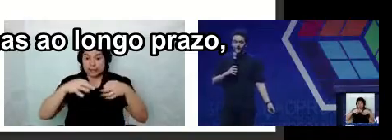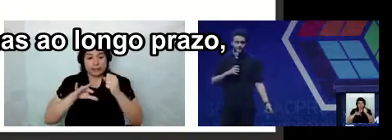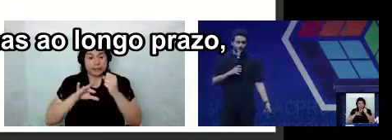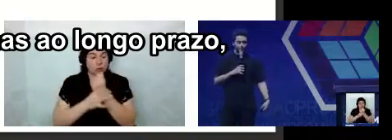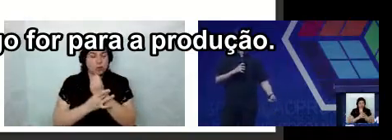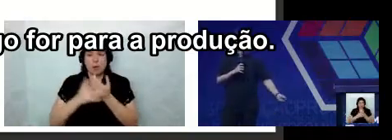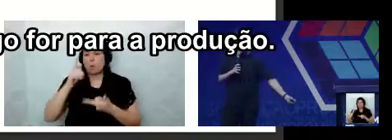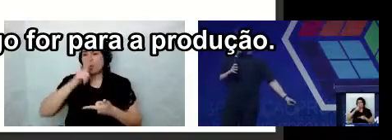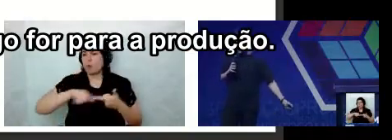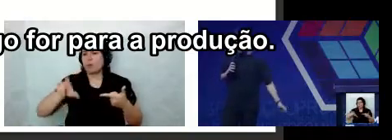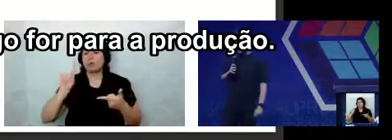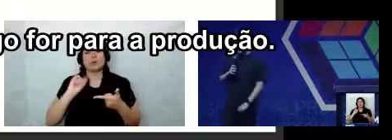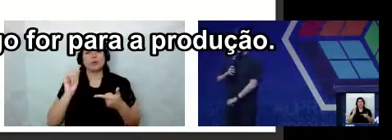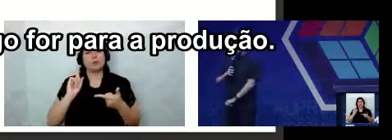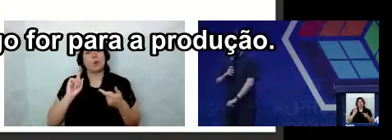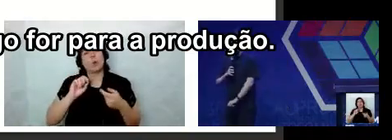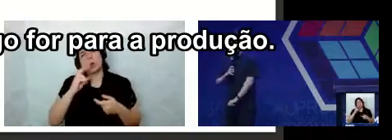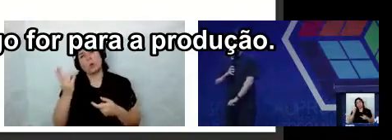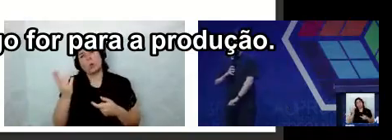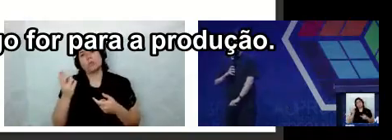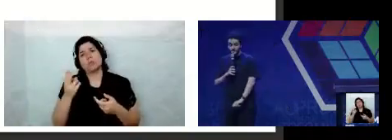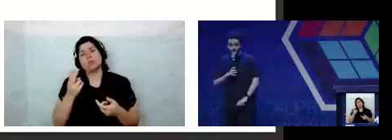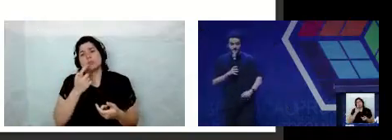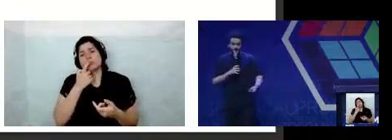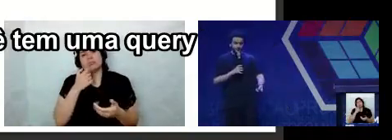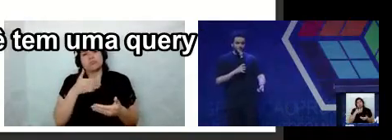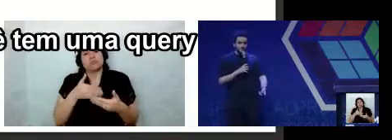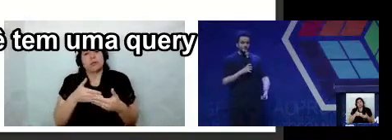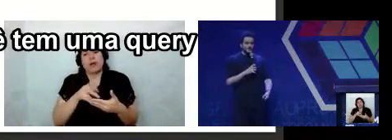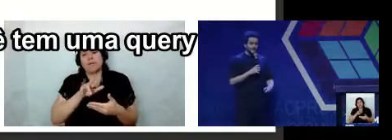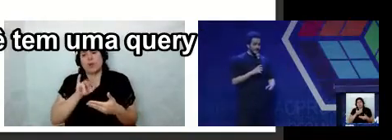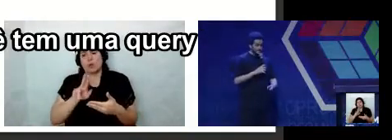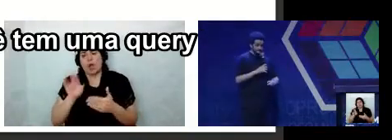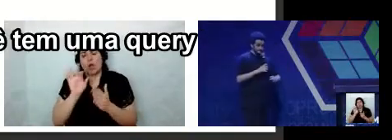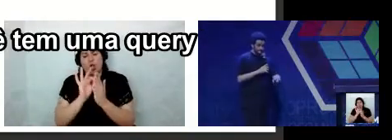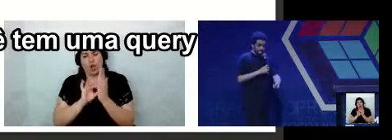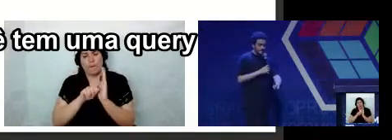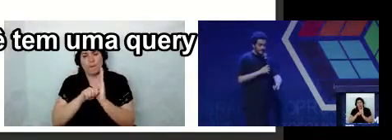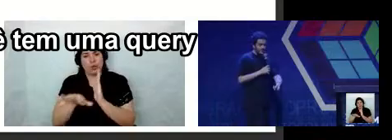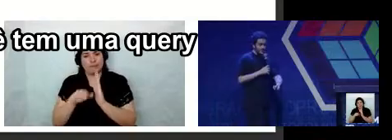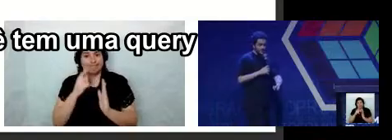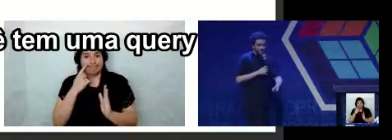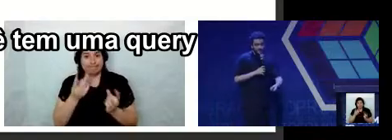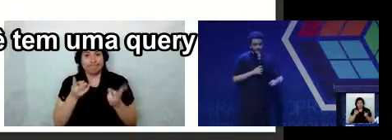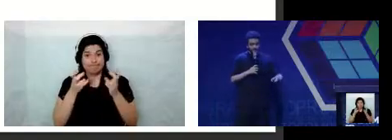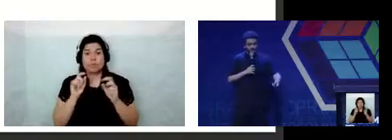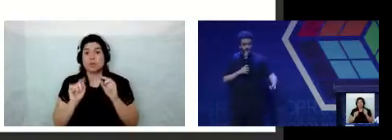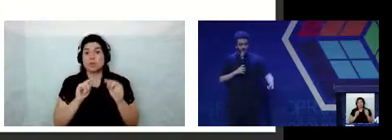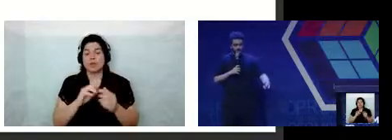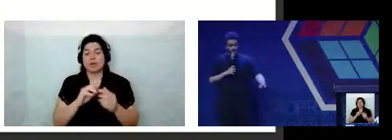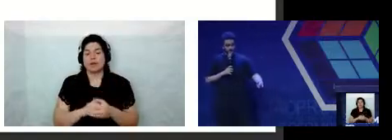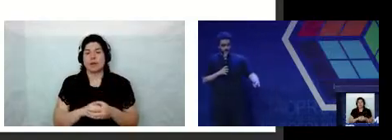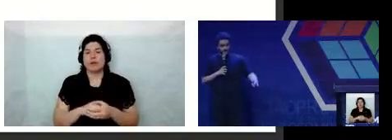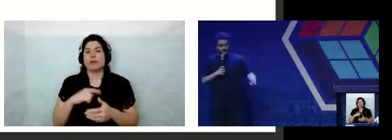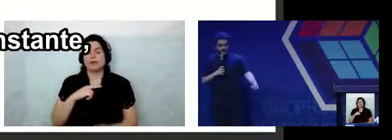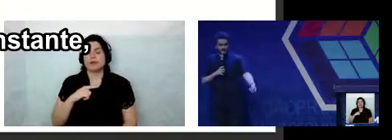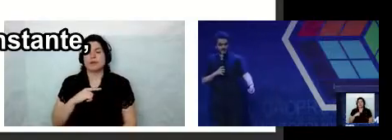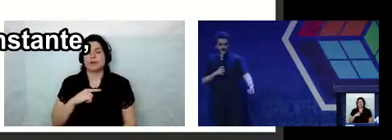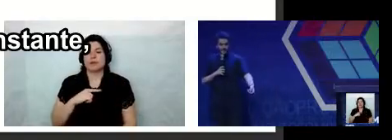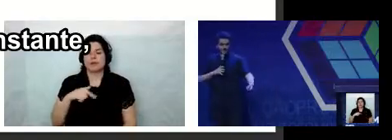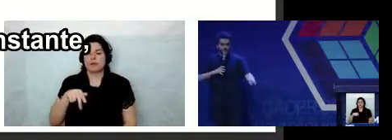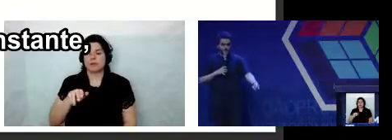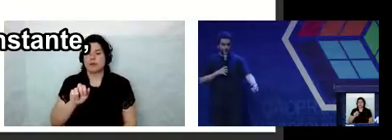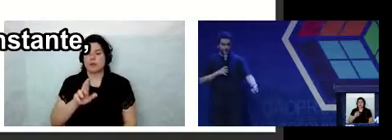ao longo prazo, né? Ou até o curto prazo, agora que esse código foi para produção. Então, a gente pode ver que aqui você tem uma query